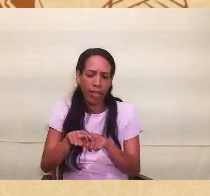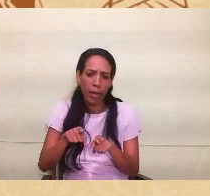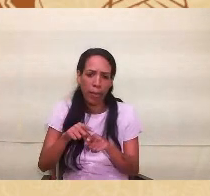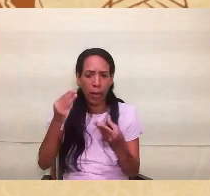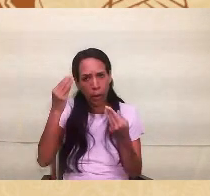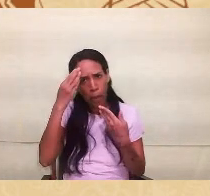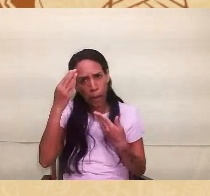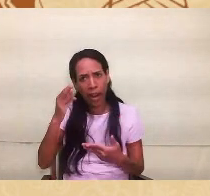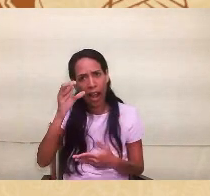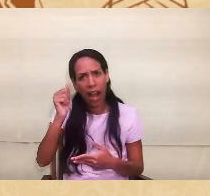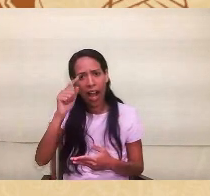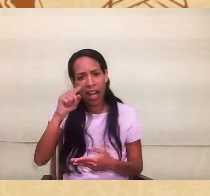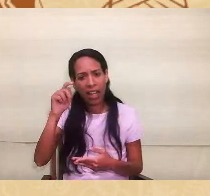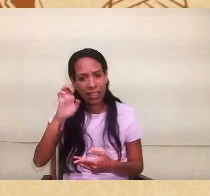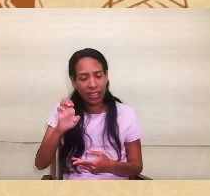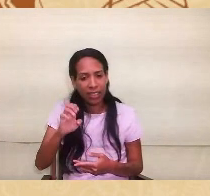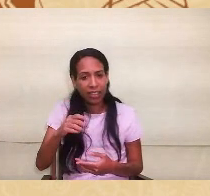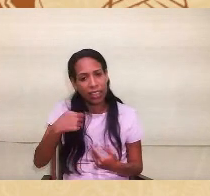Gratidão.